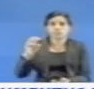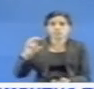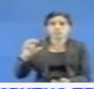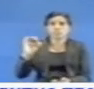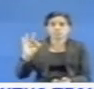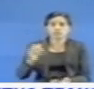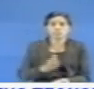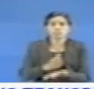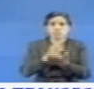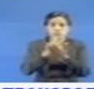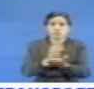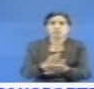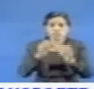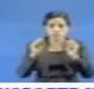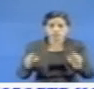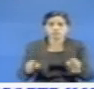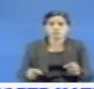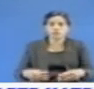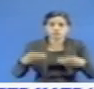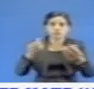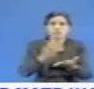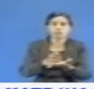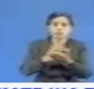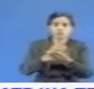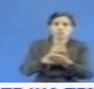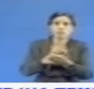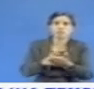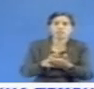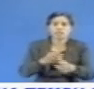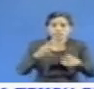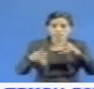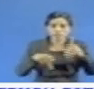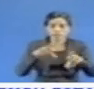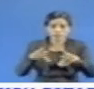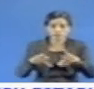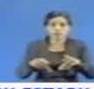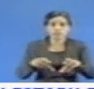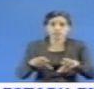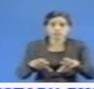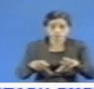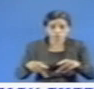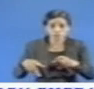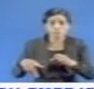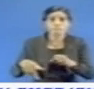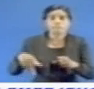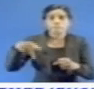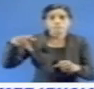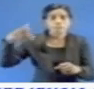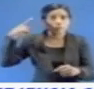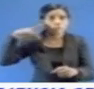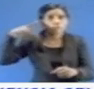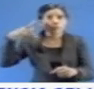rode estabelece linha hotline no mos fo apoio ba pradet sirandebe mak fornece sirnia conhecimento conoba técnico